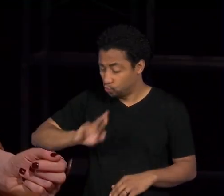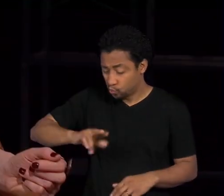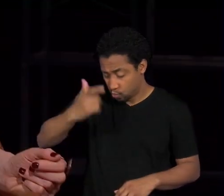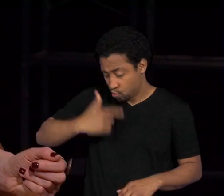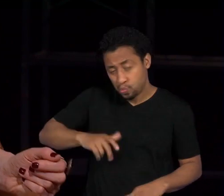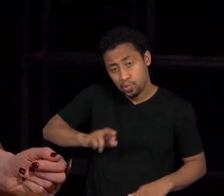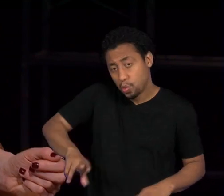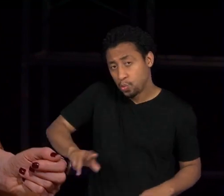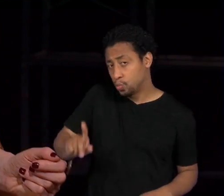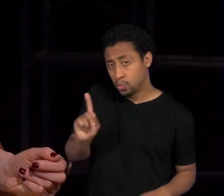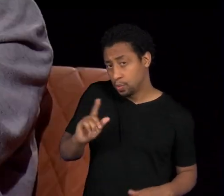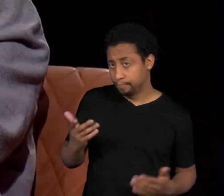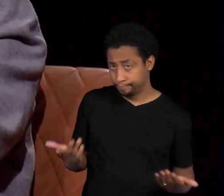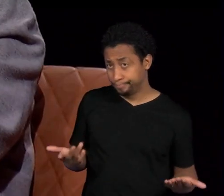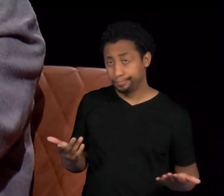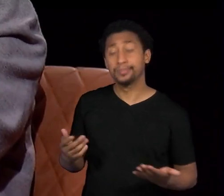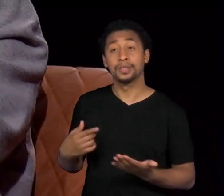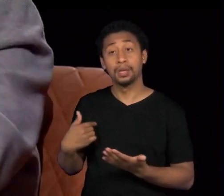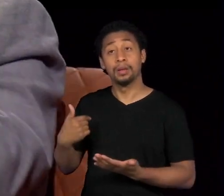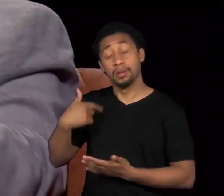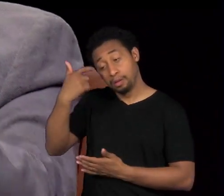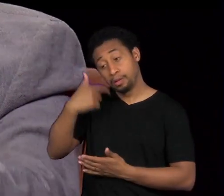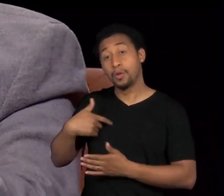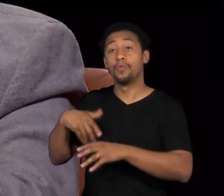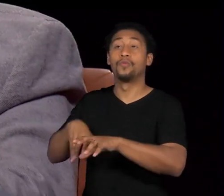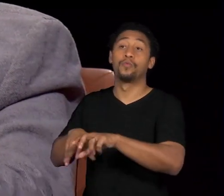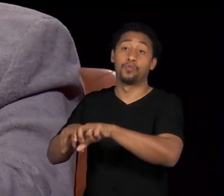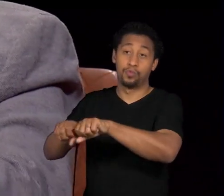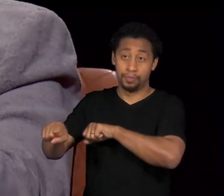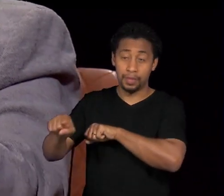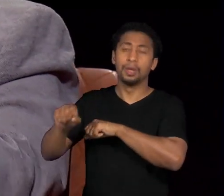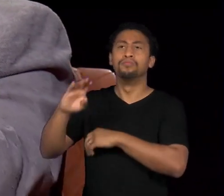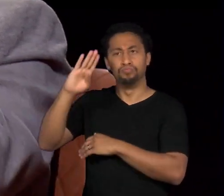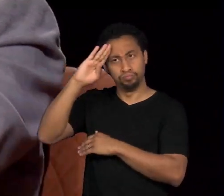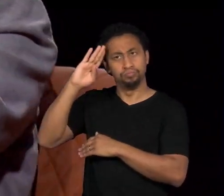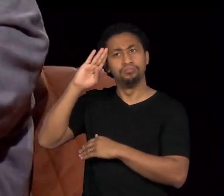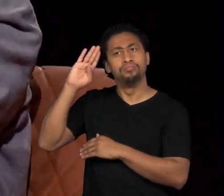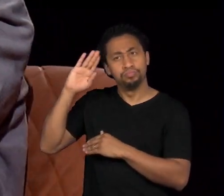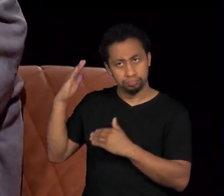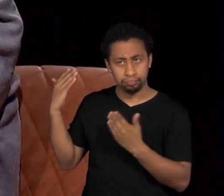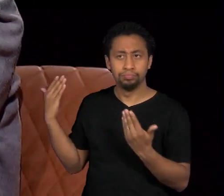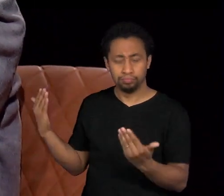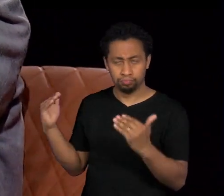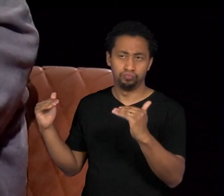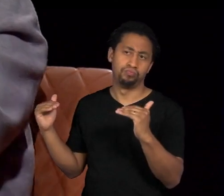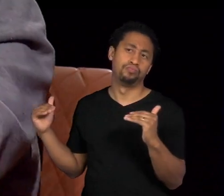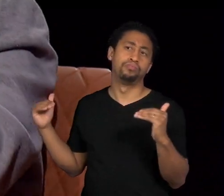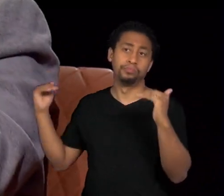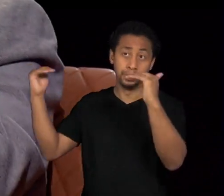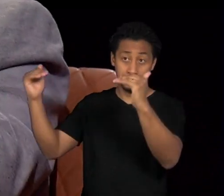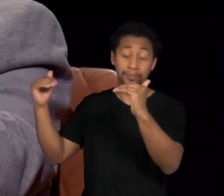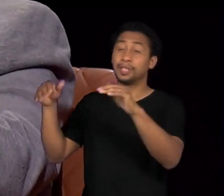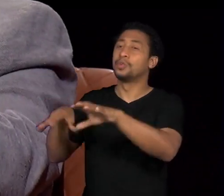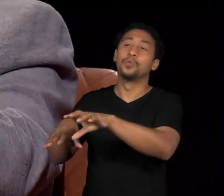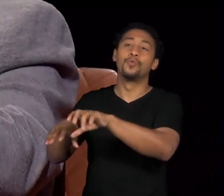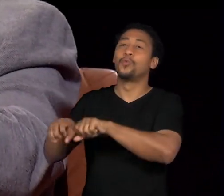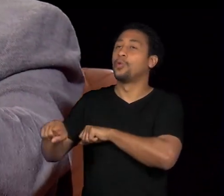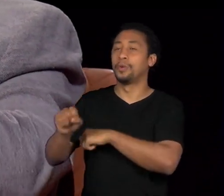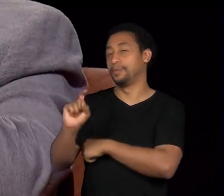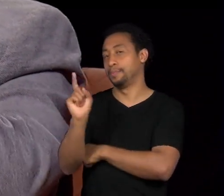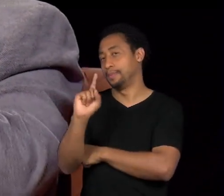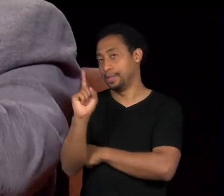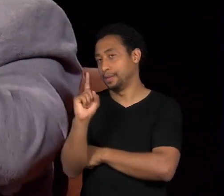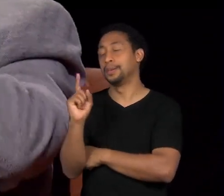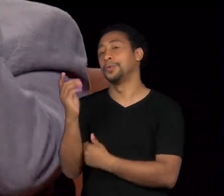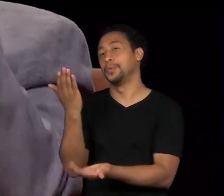aqui eu sou uma pessoa de formação acadêmica né embora não tenha feito concluído a universidade eu fiz